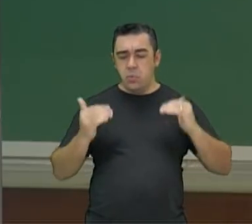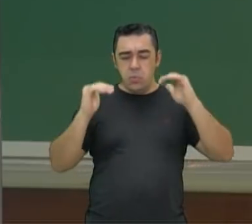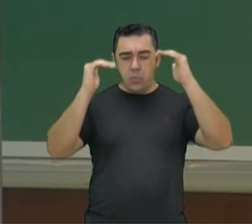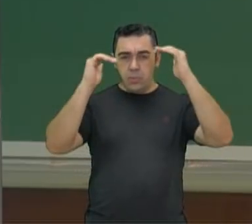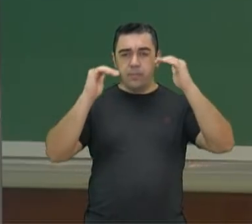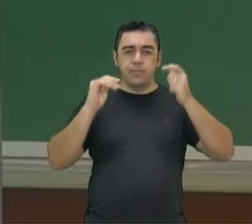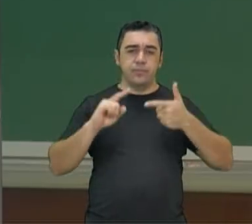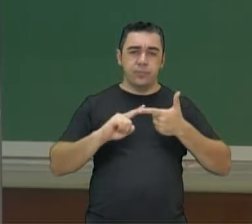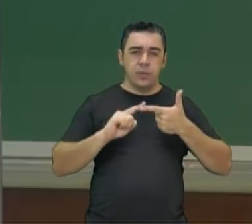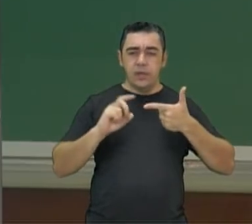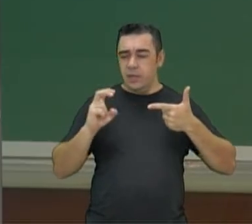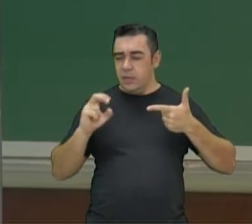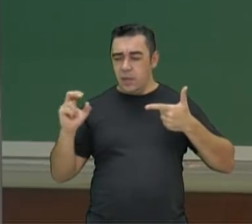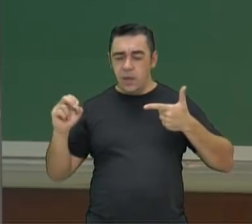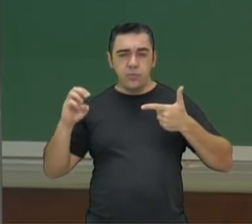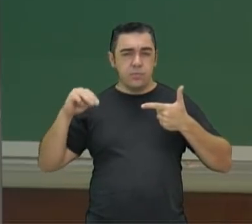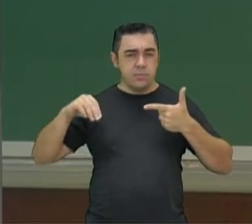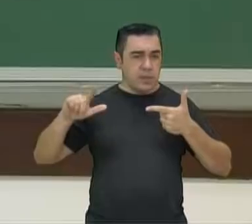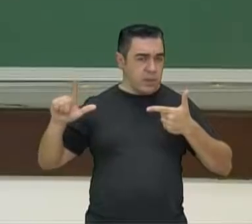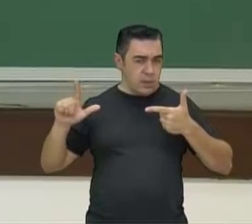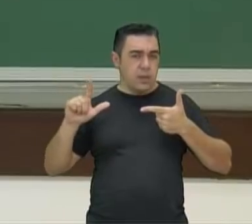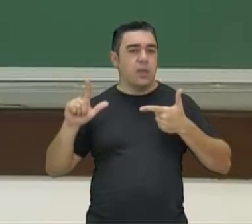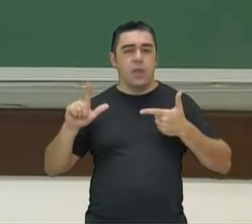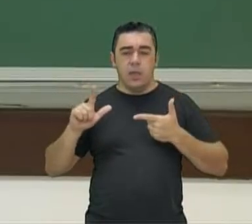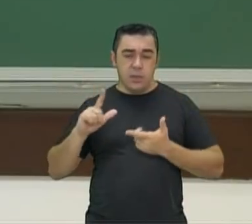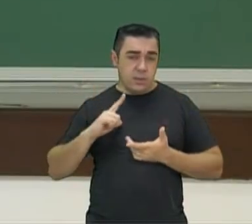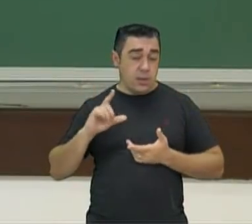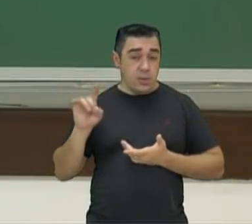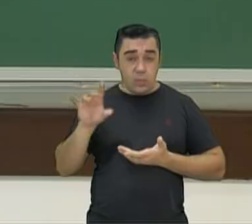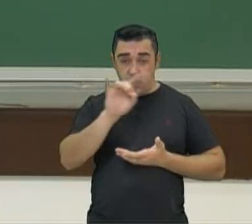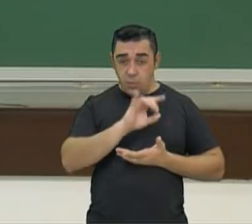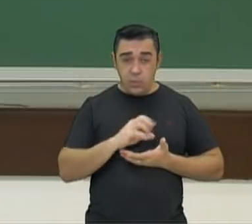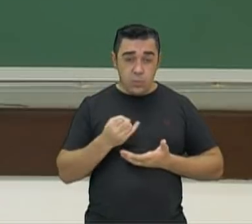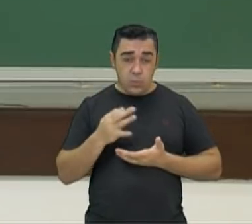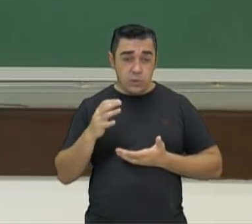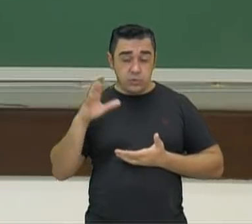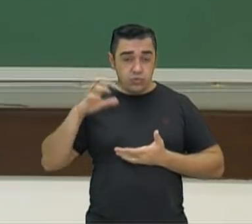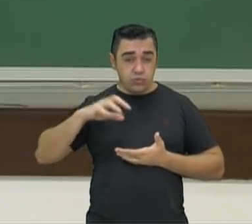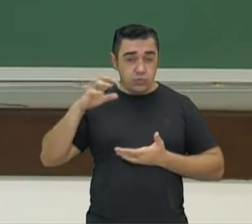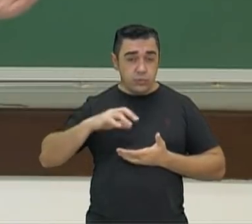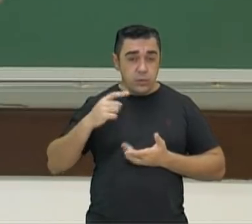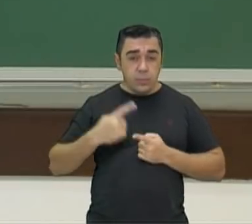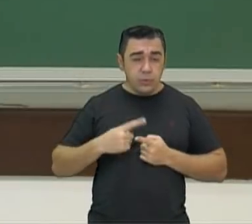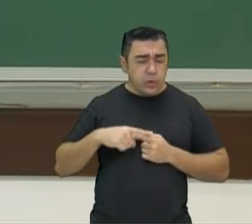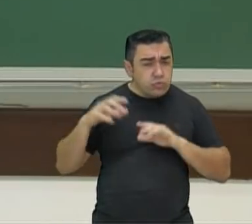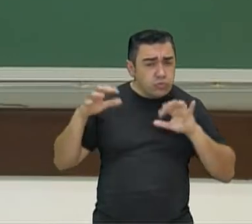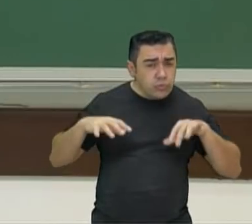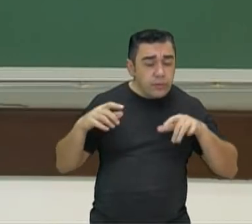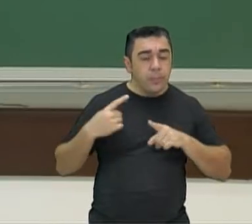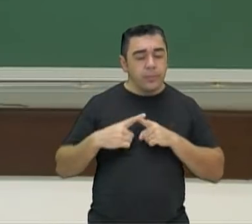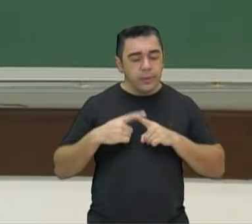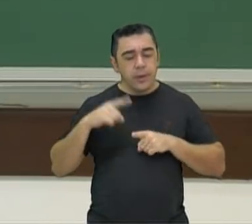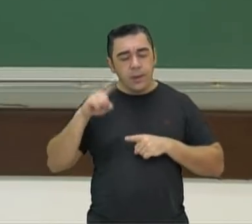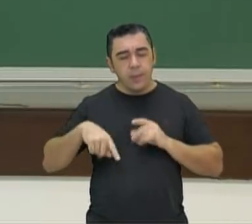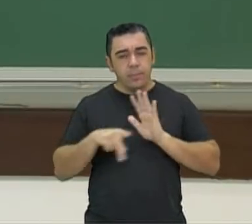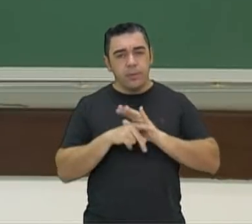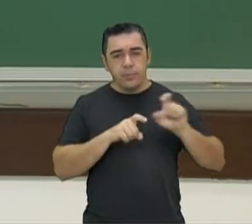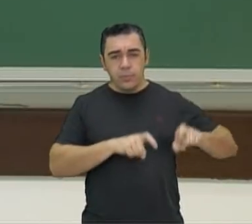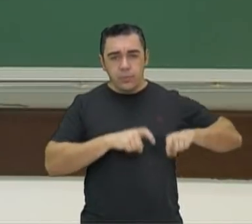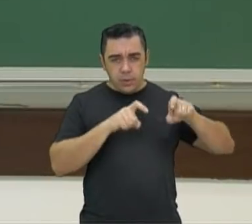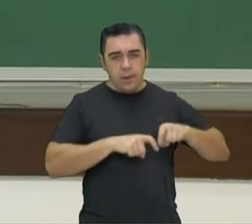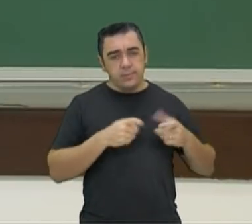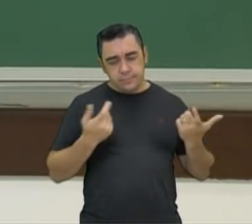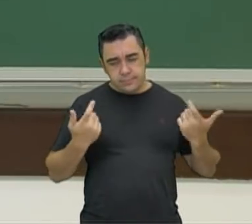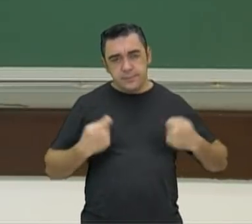500 milímetros, está vendo? É a quantidade de chuva que você tem naquele espaço. Por que chuva, professor? Porque é um meio rural. A vegetação precisa